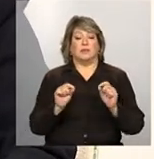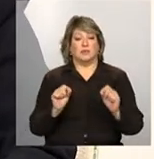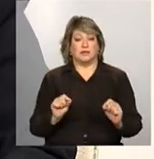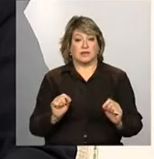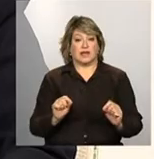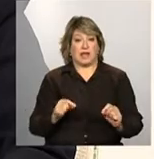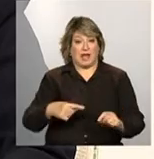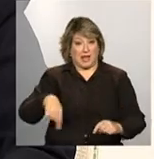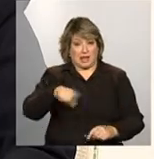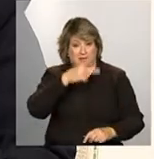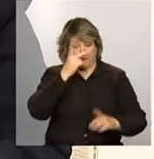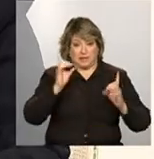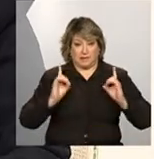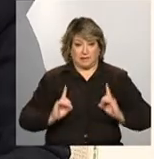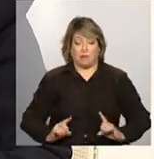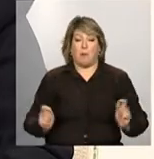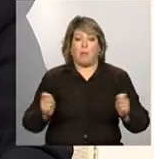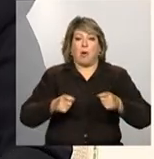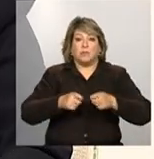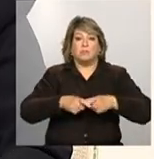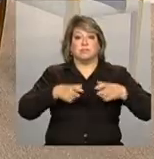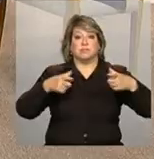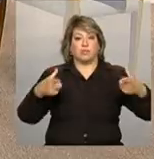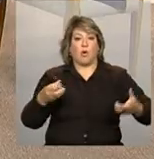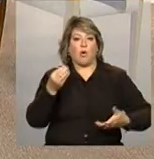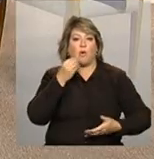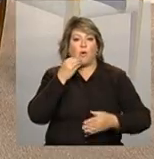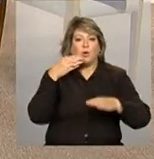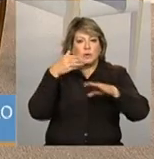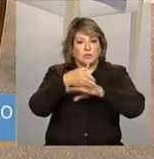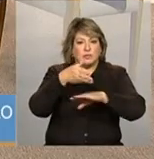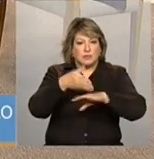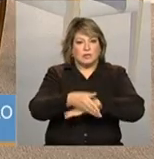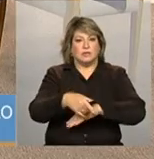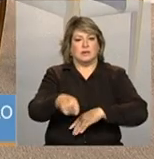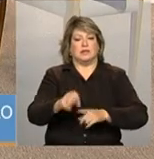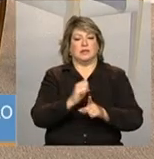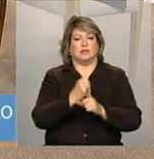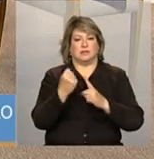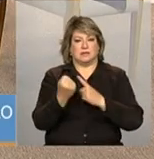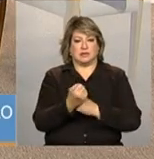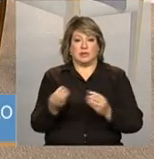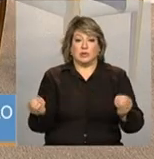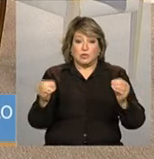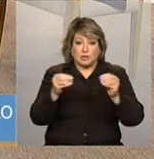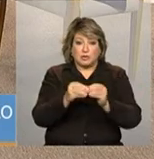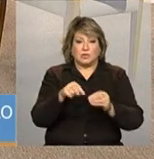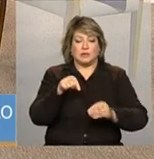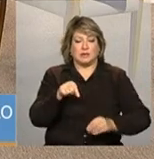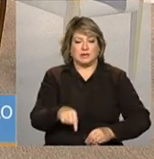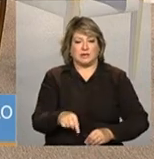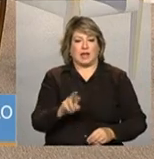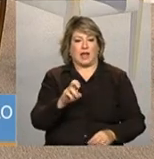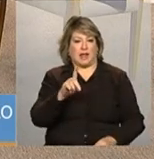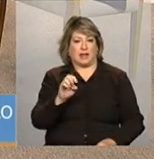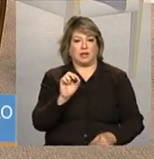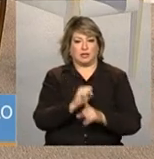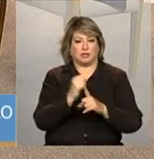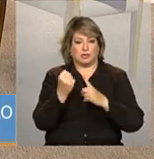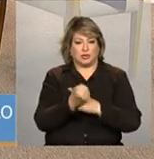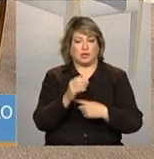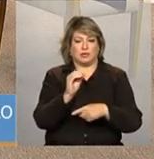essas pessoas possam ampliar essa participação social, sendo inseridas na rede socioassistencial e de